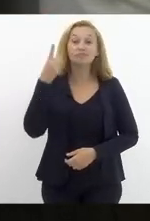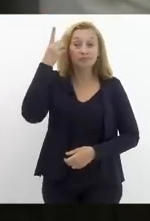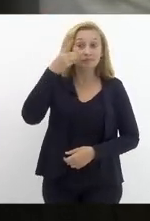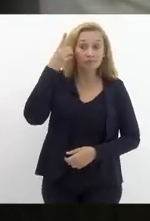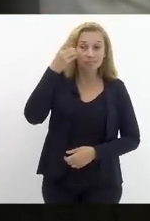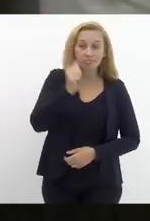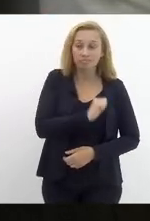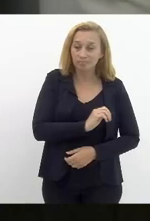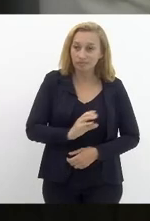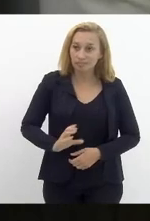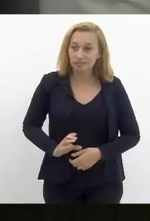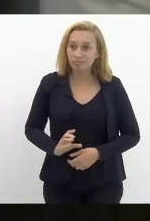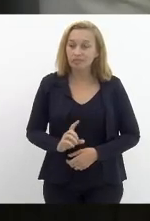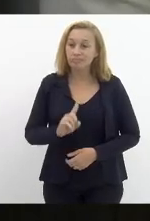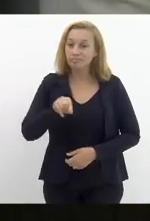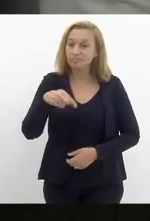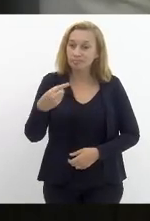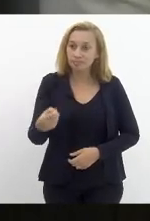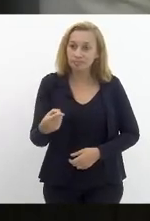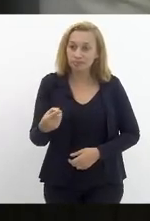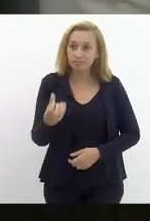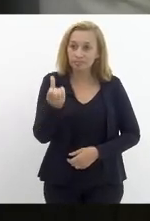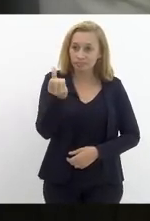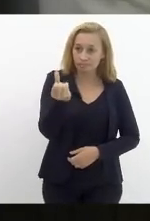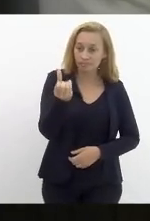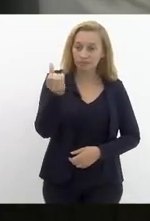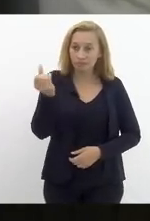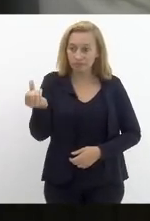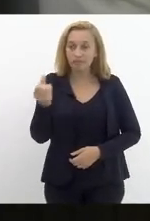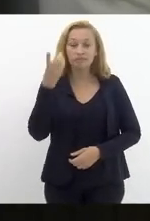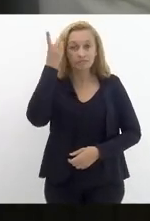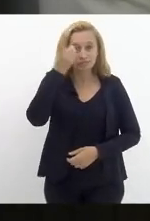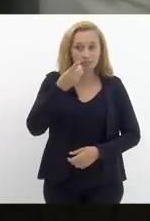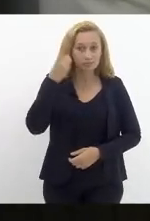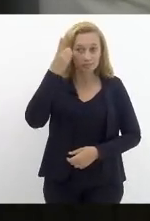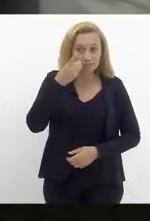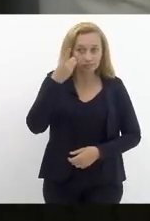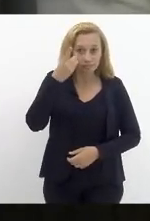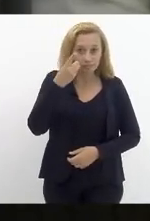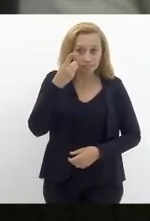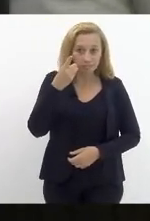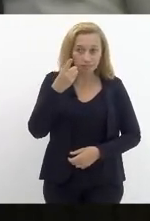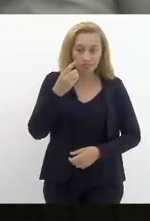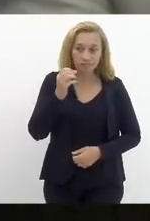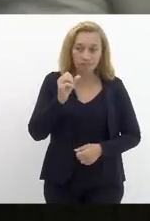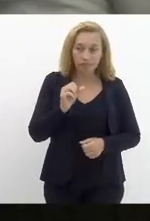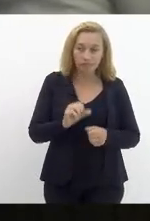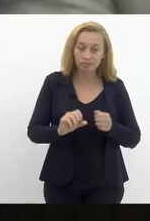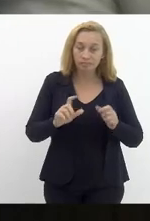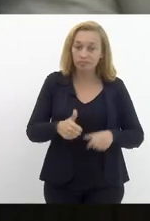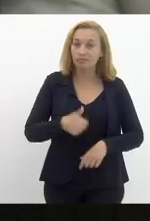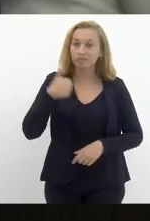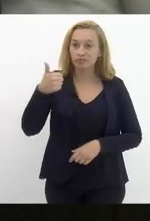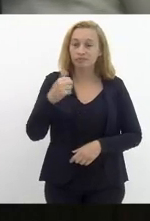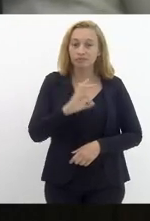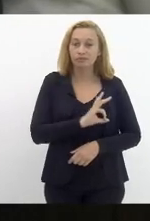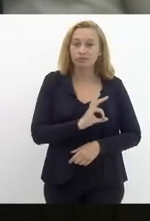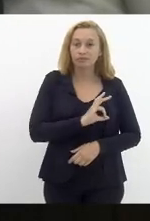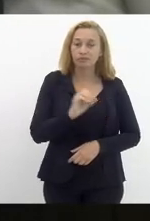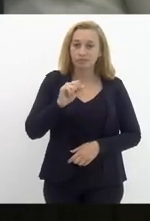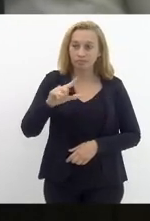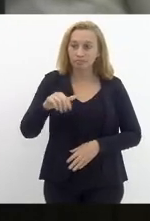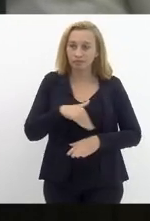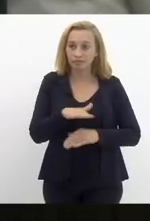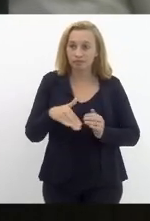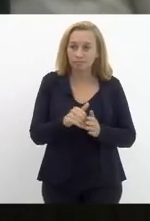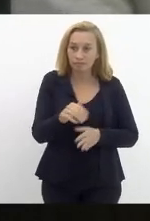Siciliano, e aos outros 66 deputados que estão fazendo o melhor para a Polícia Civil e para